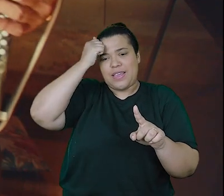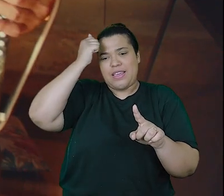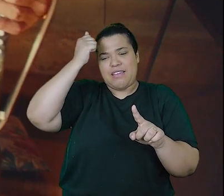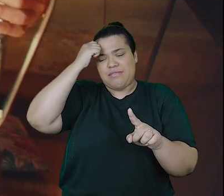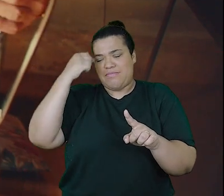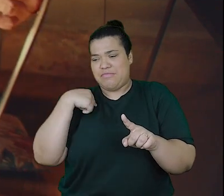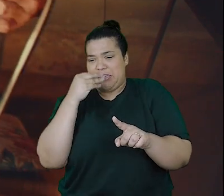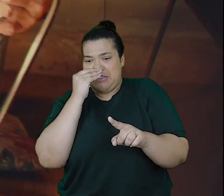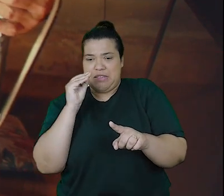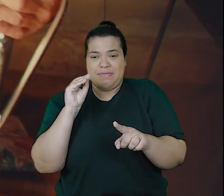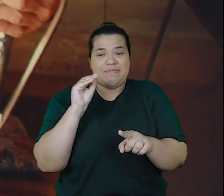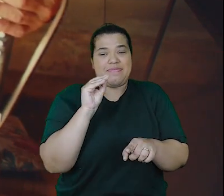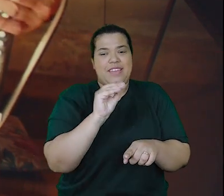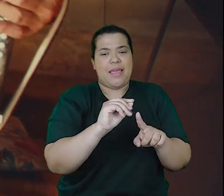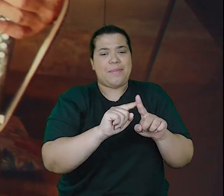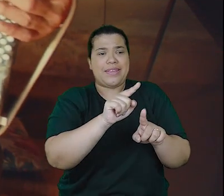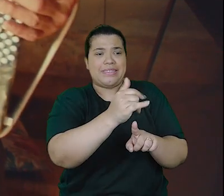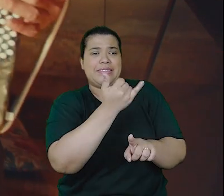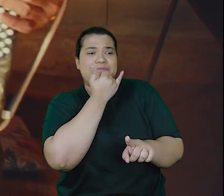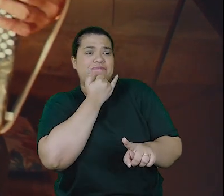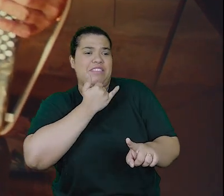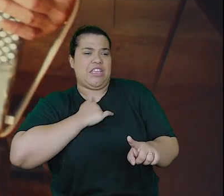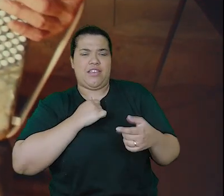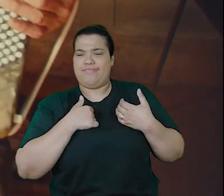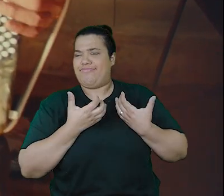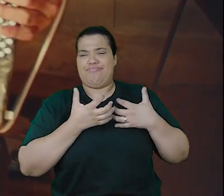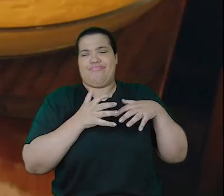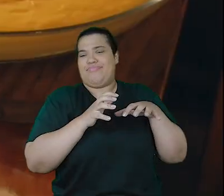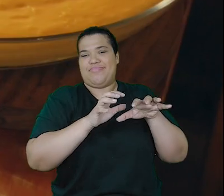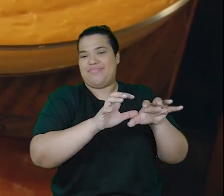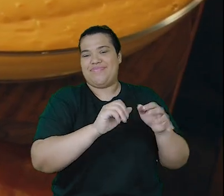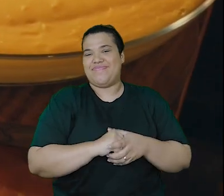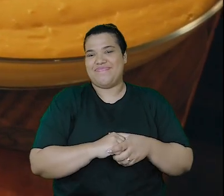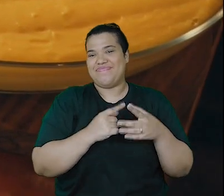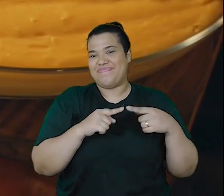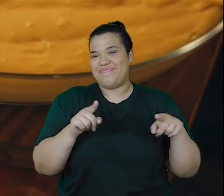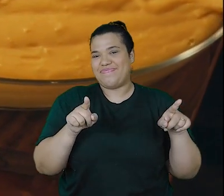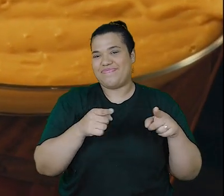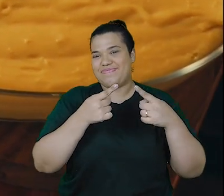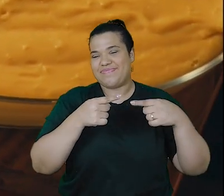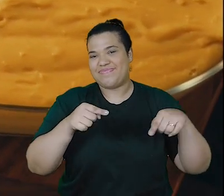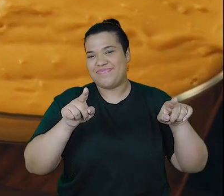não dei. Me pediu perdão, mas eu não perdoei.